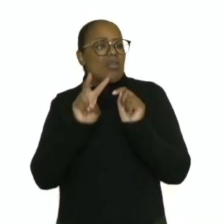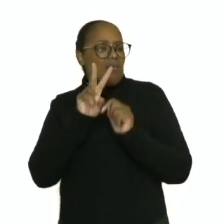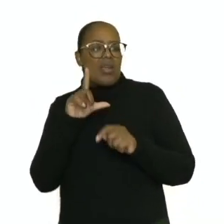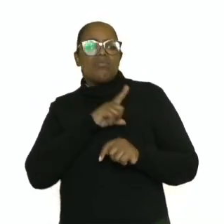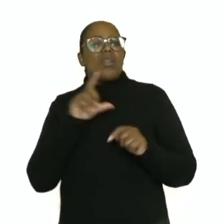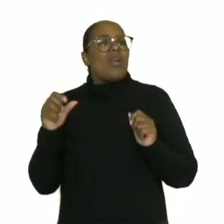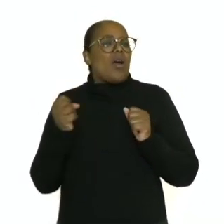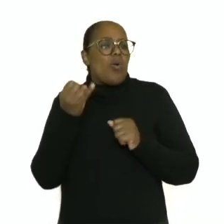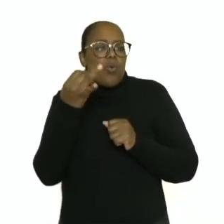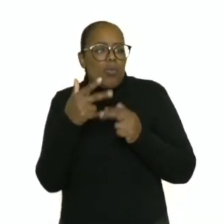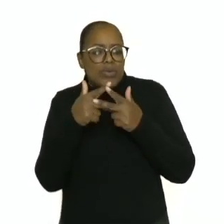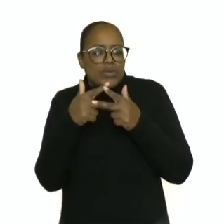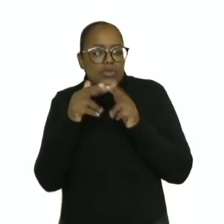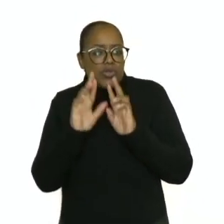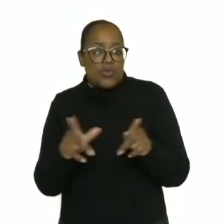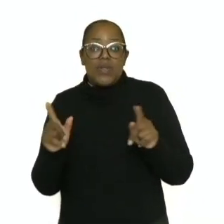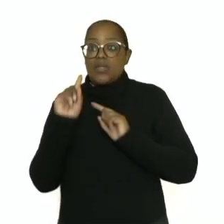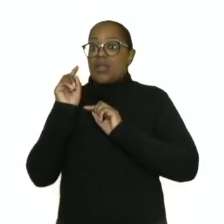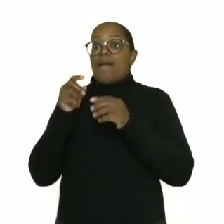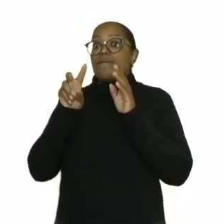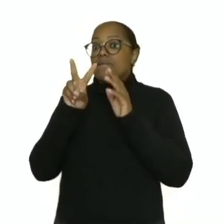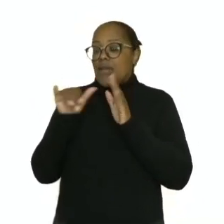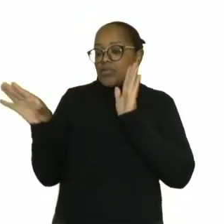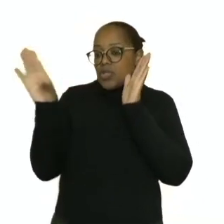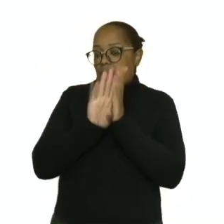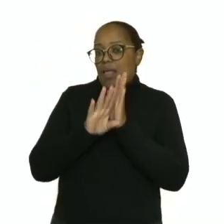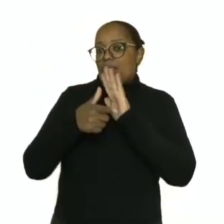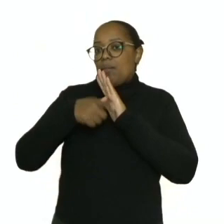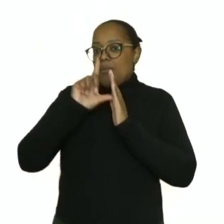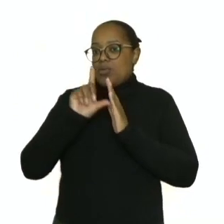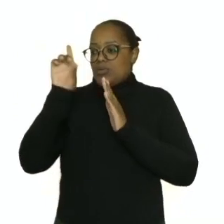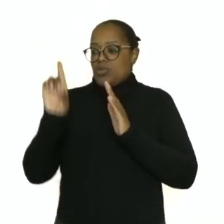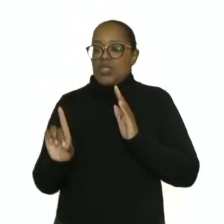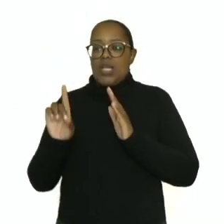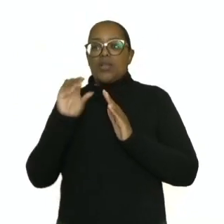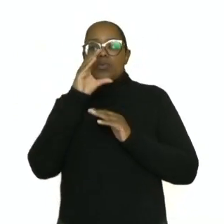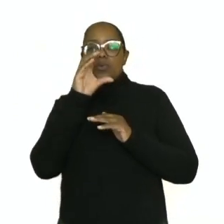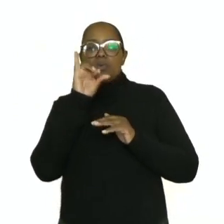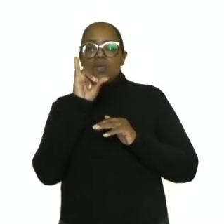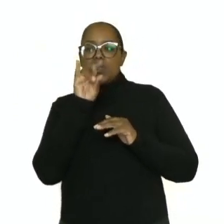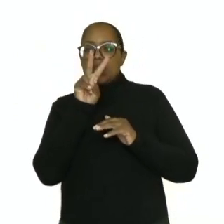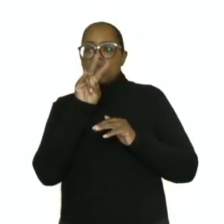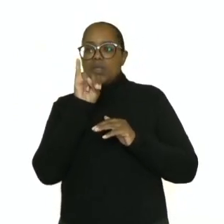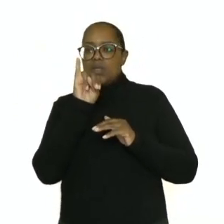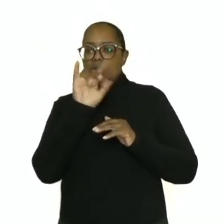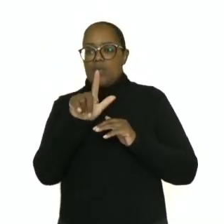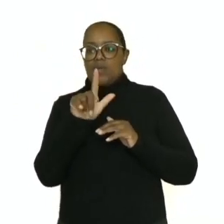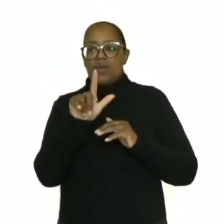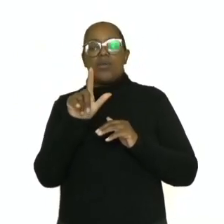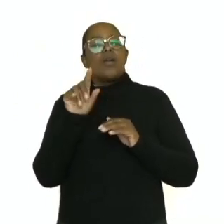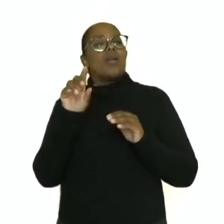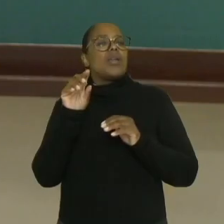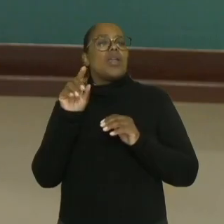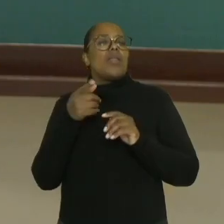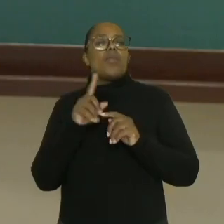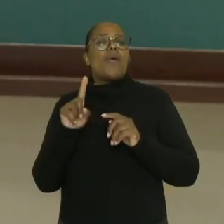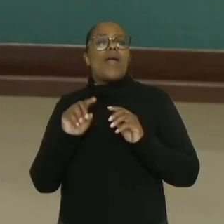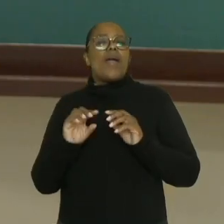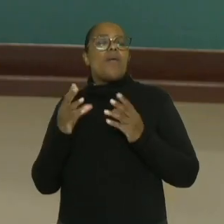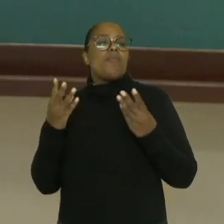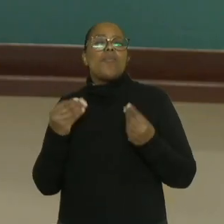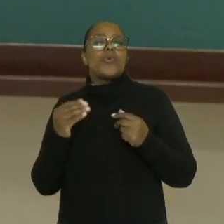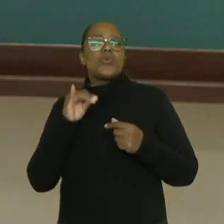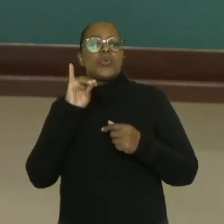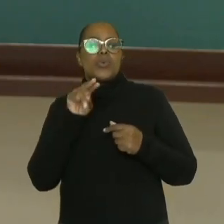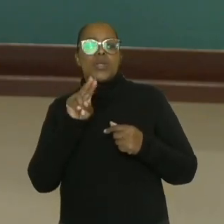chegar depois do que os direitos políticos, do que os civis, que já não são tão individuais e também não estão diretamente